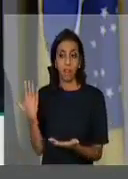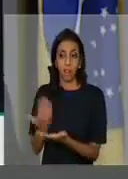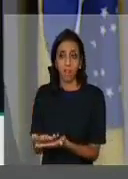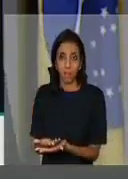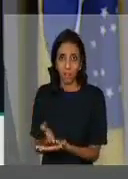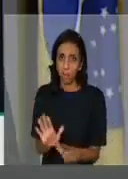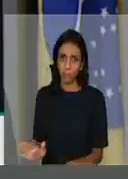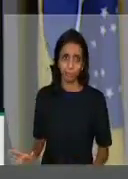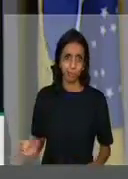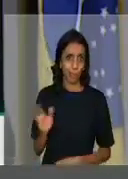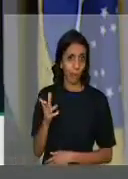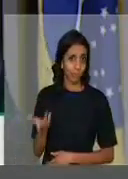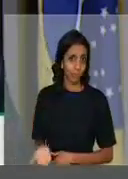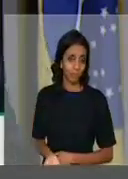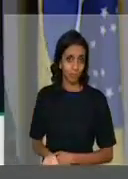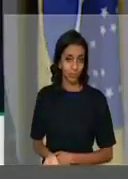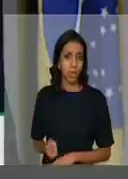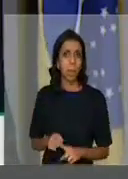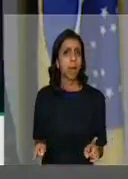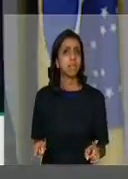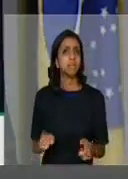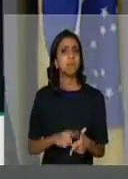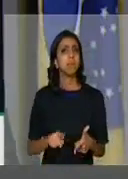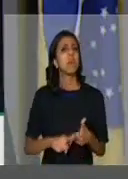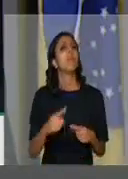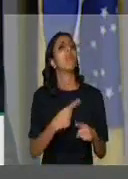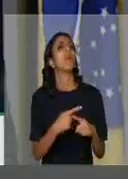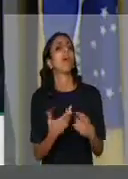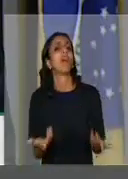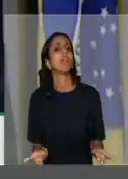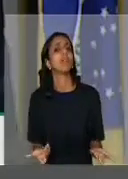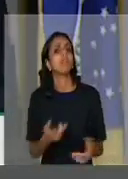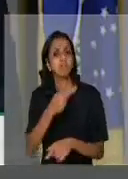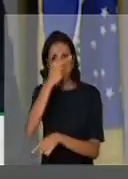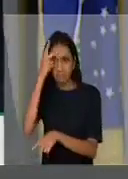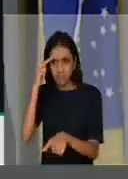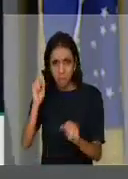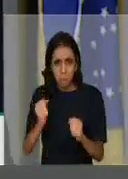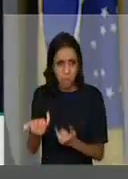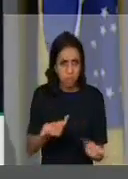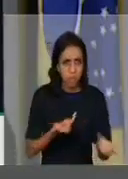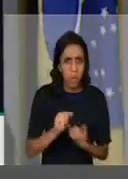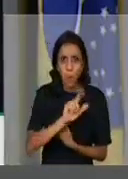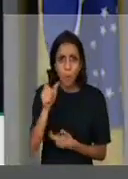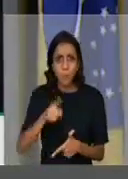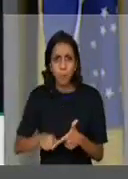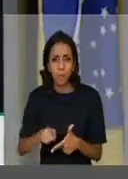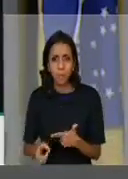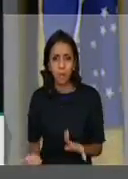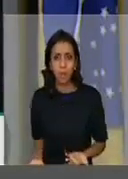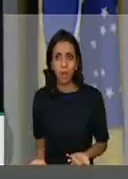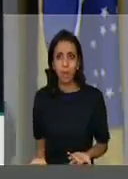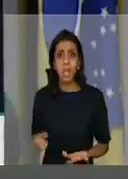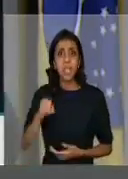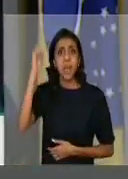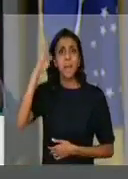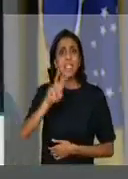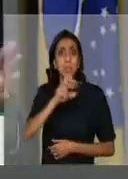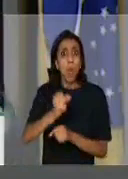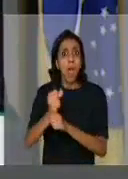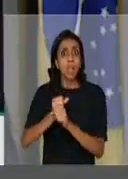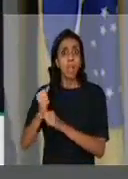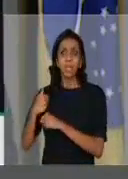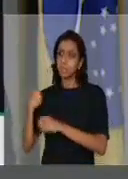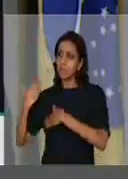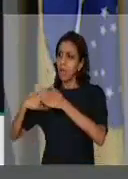Plano Real. Qual foi a causa? Alguém pode dizer qual foi o grande problema se o Brasil cresceu